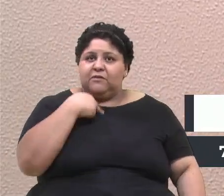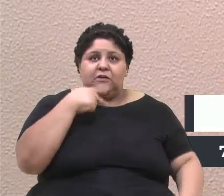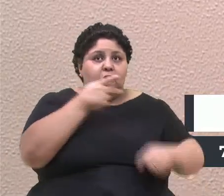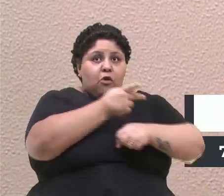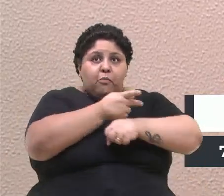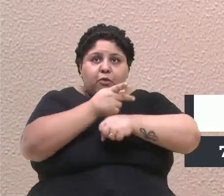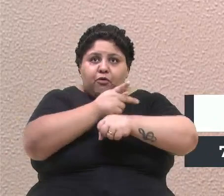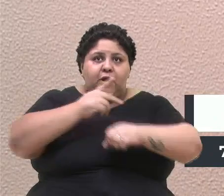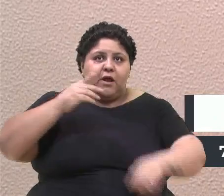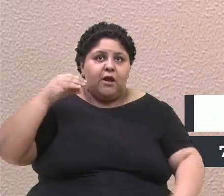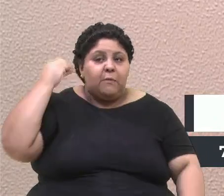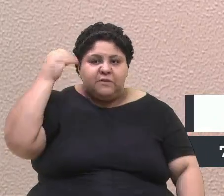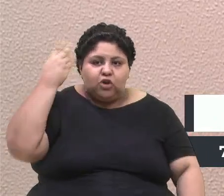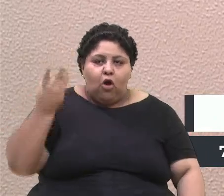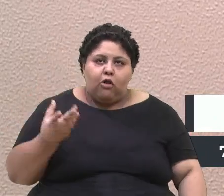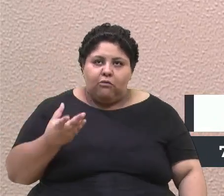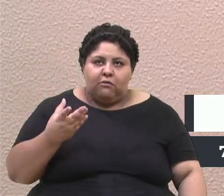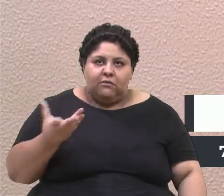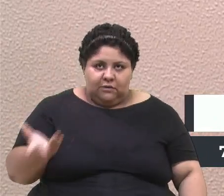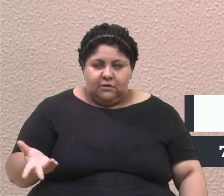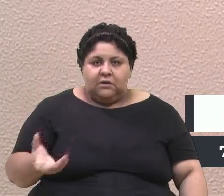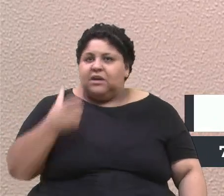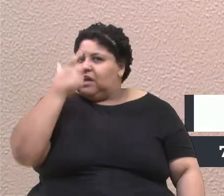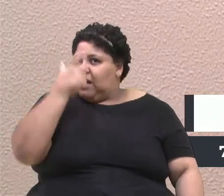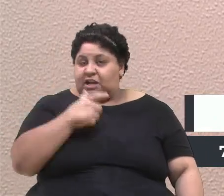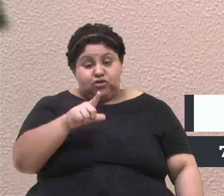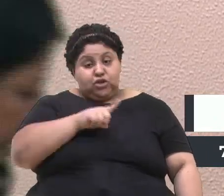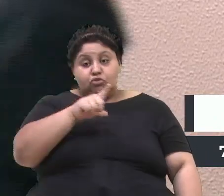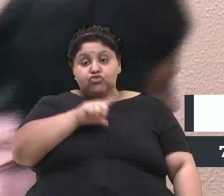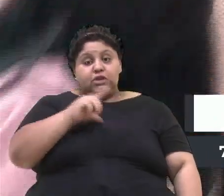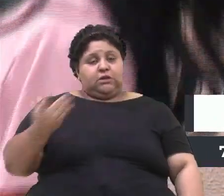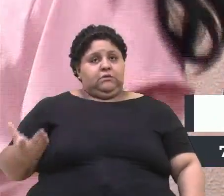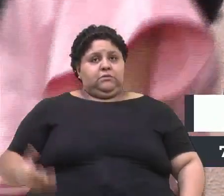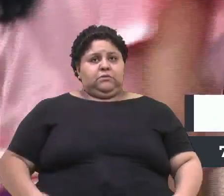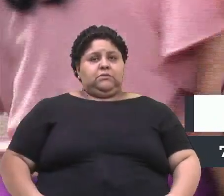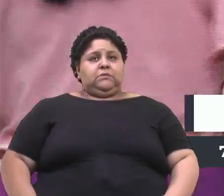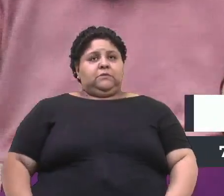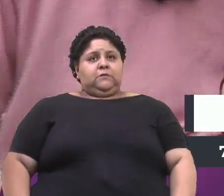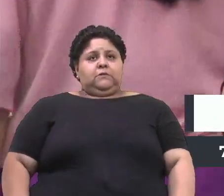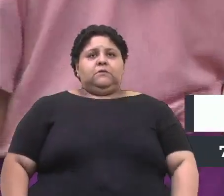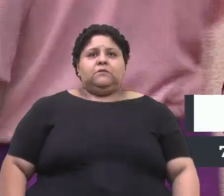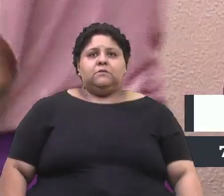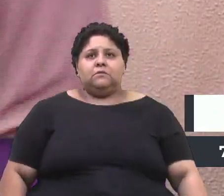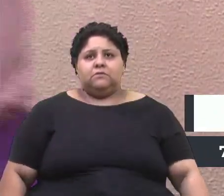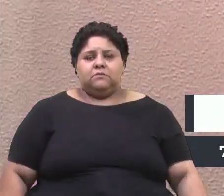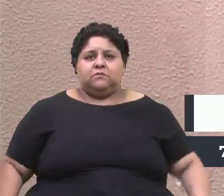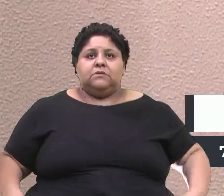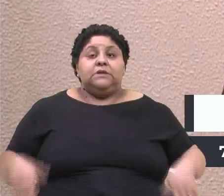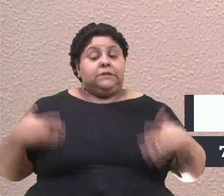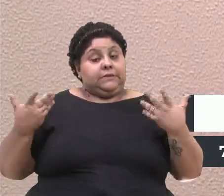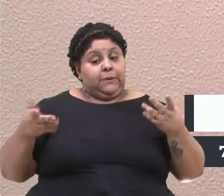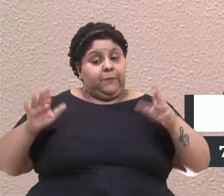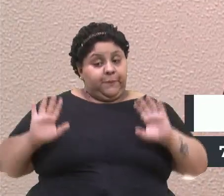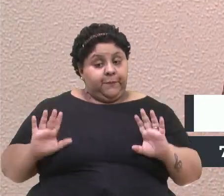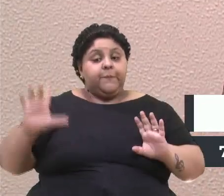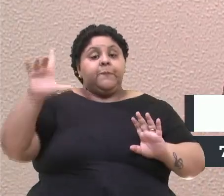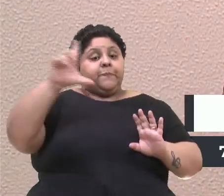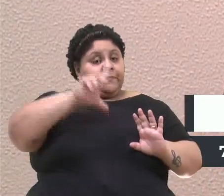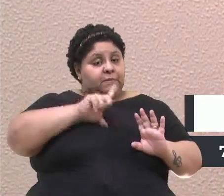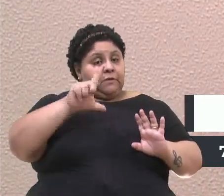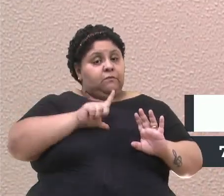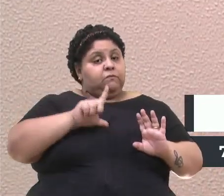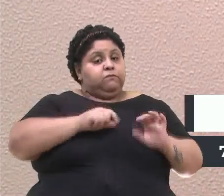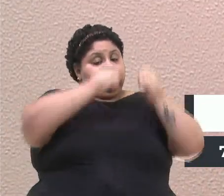existia naquele tempo. Acho que nem existia. Tá? Então, assim, ó, tem que relatar isso,